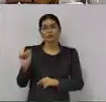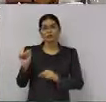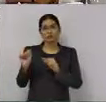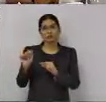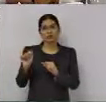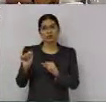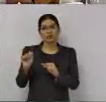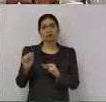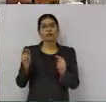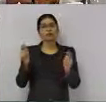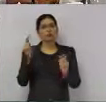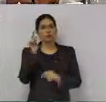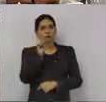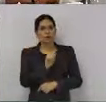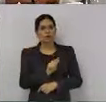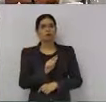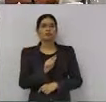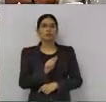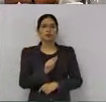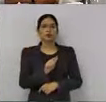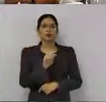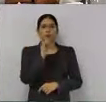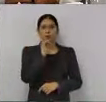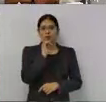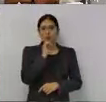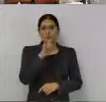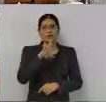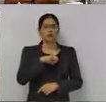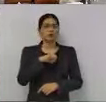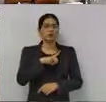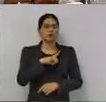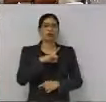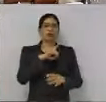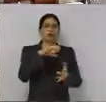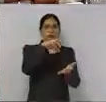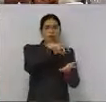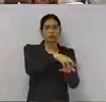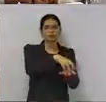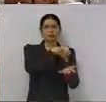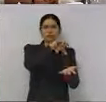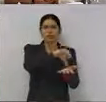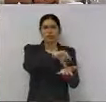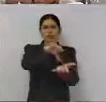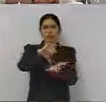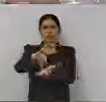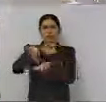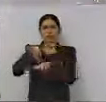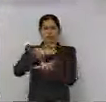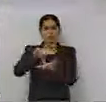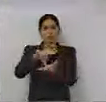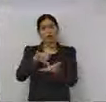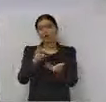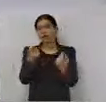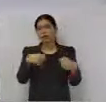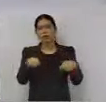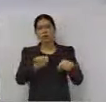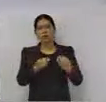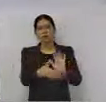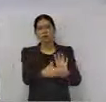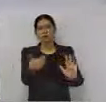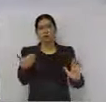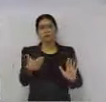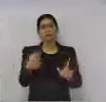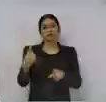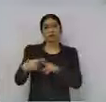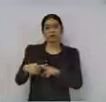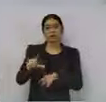eliminar alguns poços que hoje abastecem essas regiões. Quando eu introduzo a adutora nessas áreas de expansão, ao